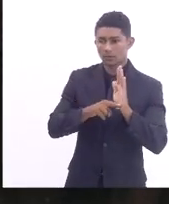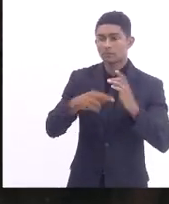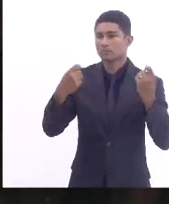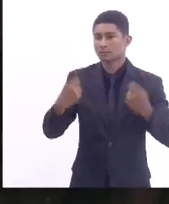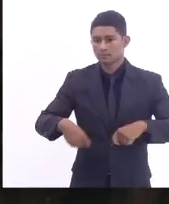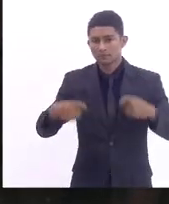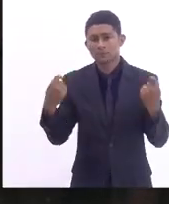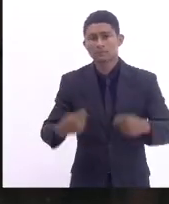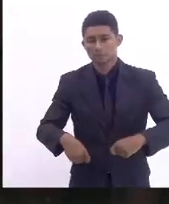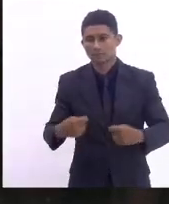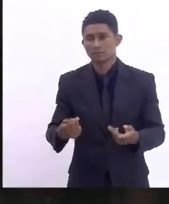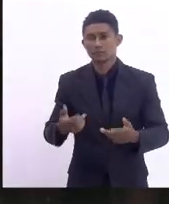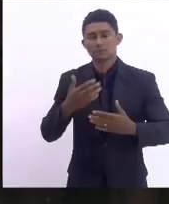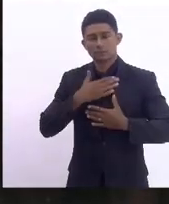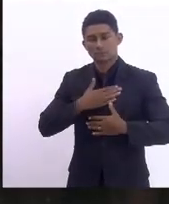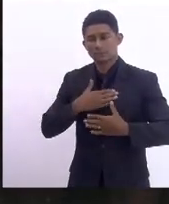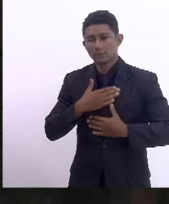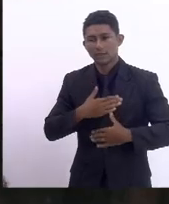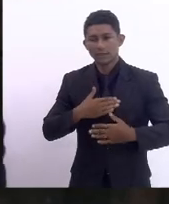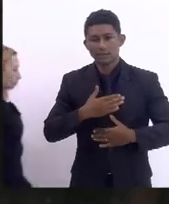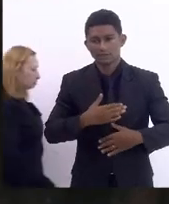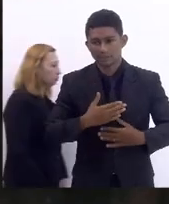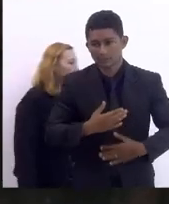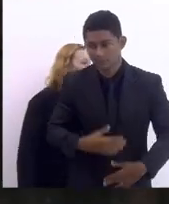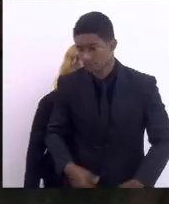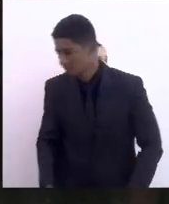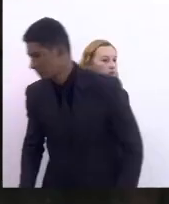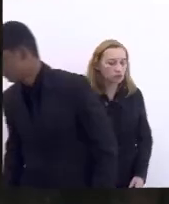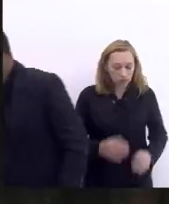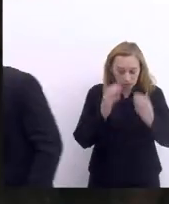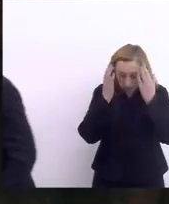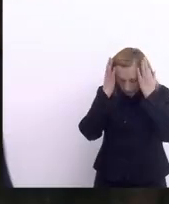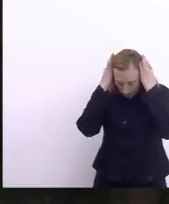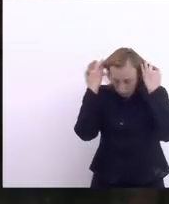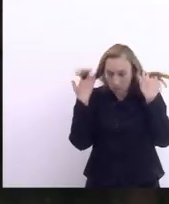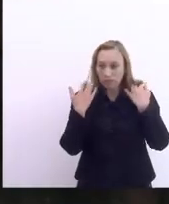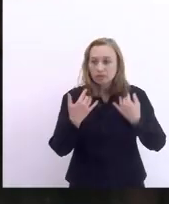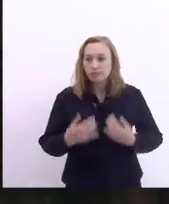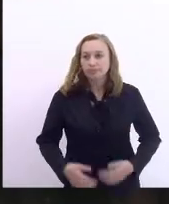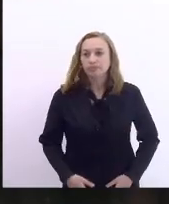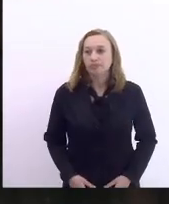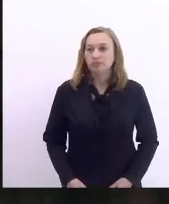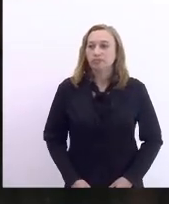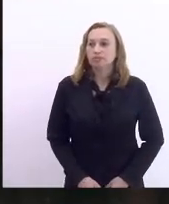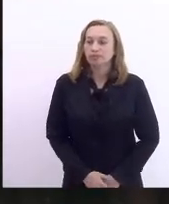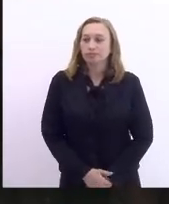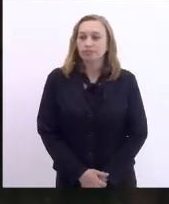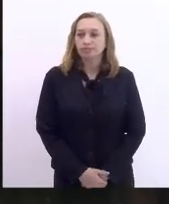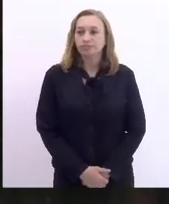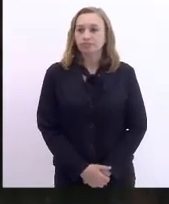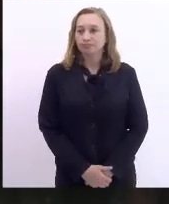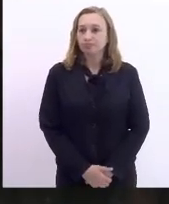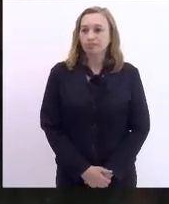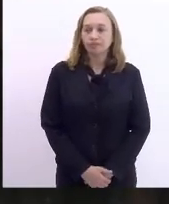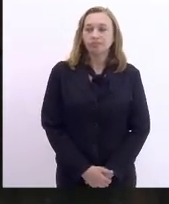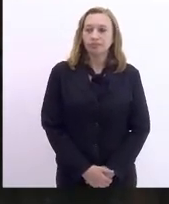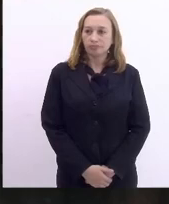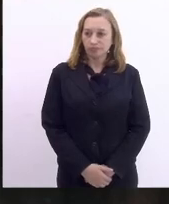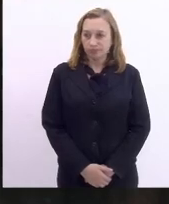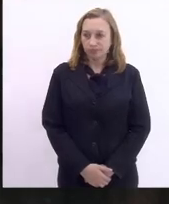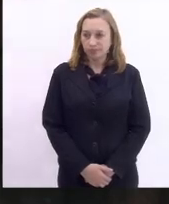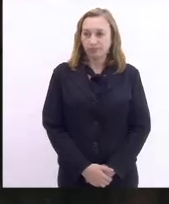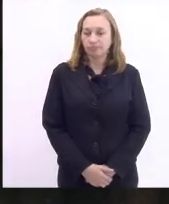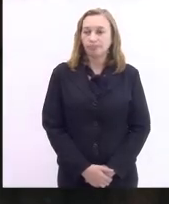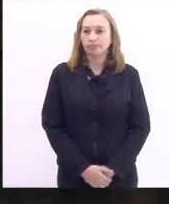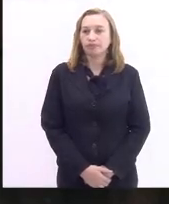tem que se dar tranquilidade às pessoas que a não ser que cometer uma falta extremamente grave não sai o seu processo gente bater outubro do ano que